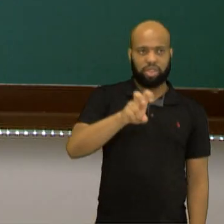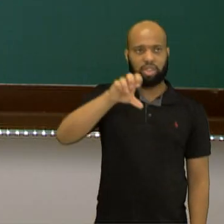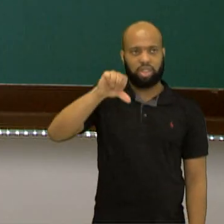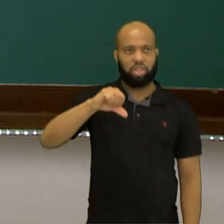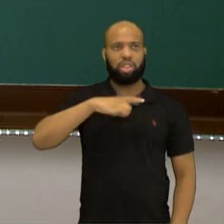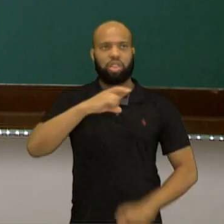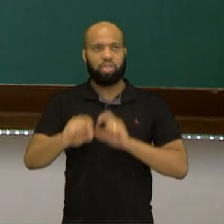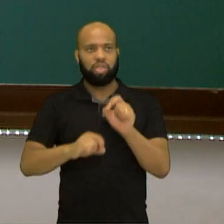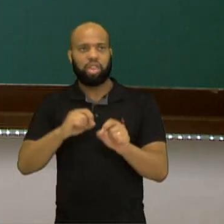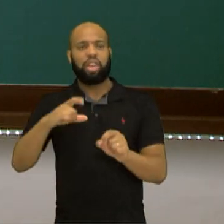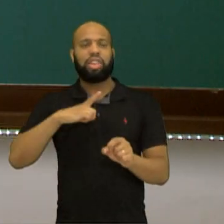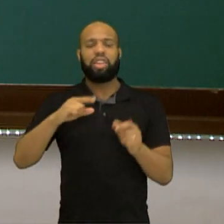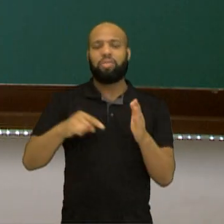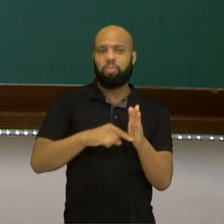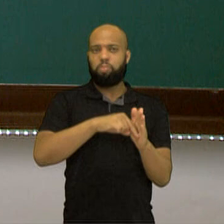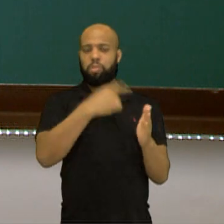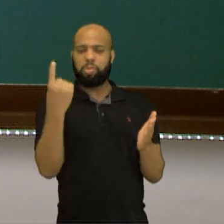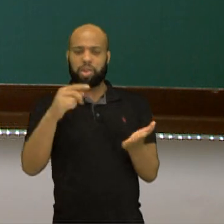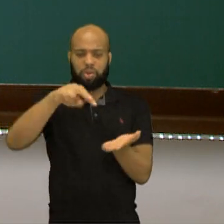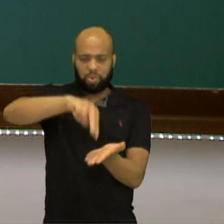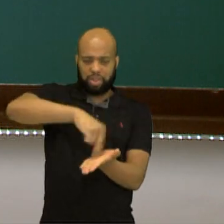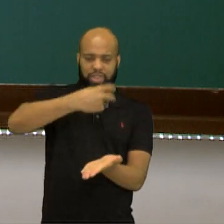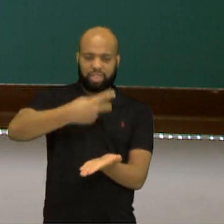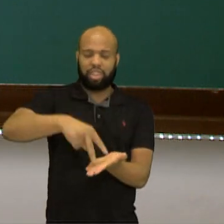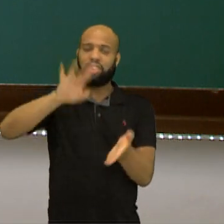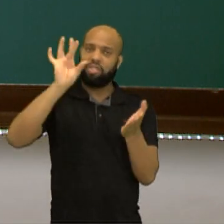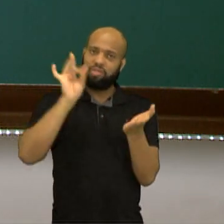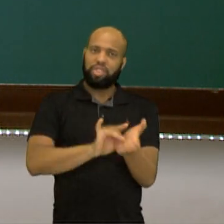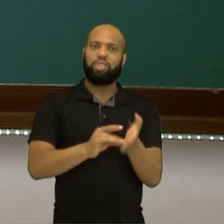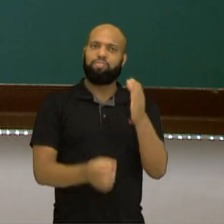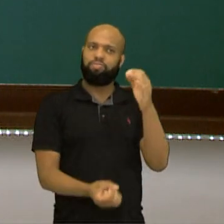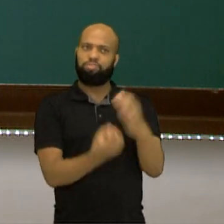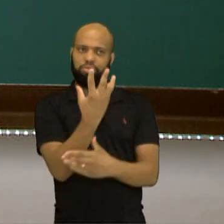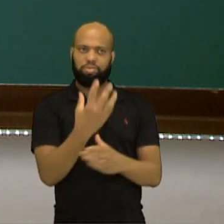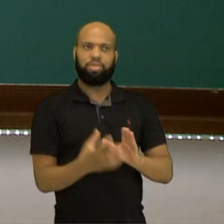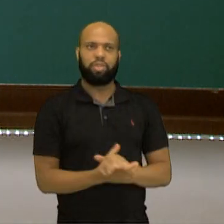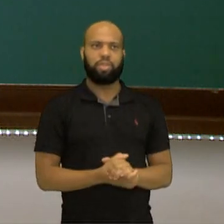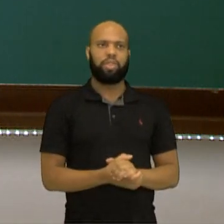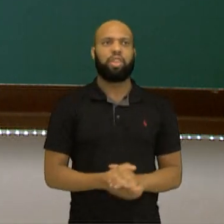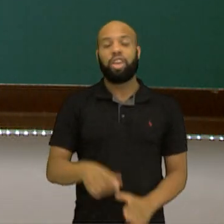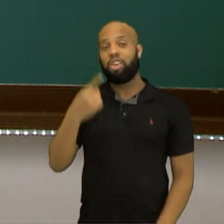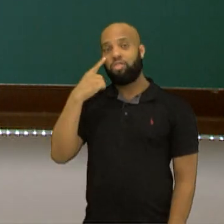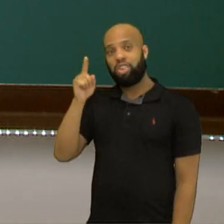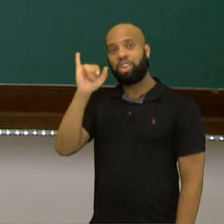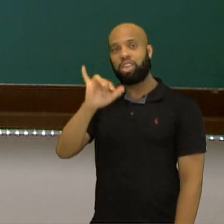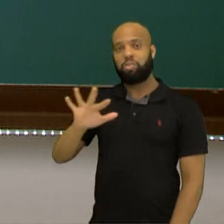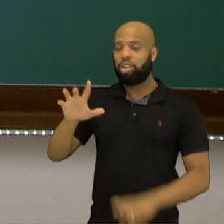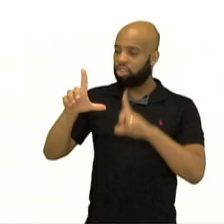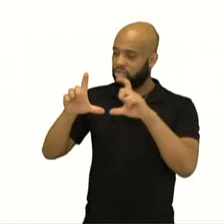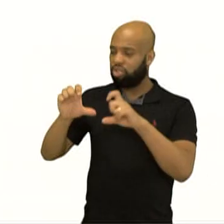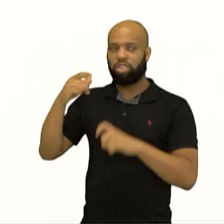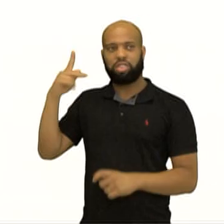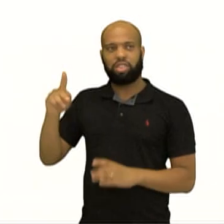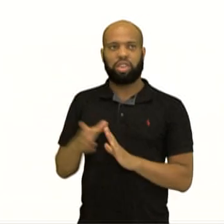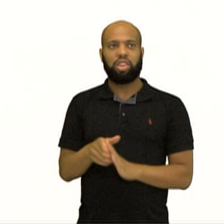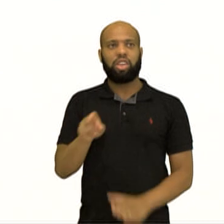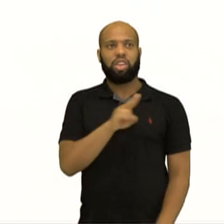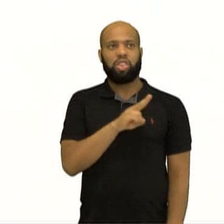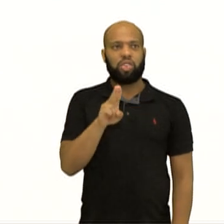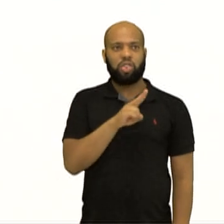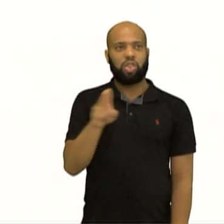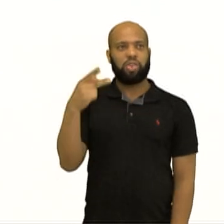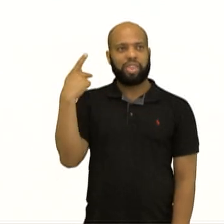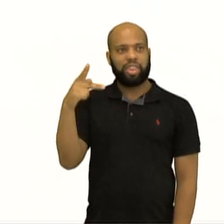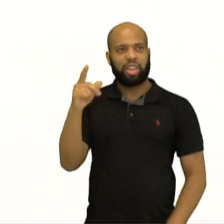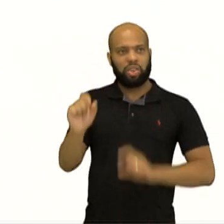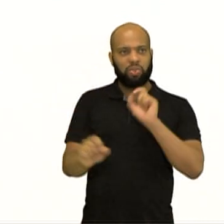lá, nós tivemos o primeiro skate, tá? E aqui está a imagem dele, ó. Ele se chamava Roller